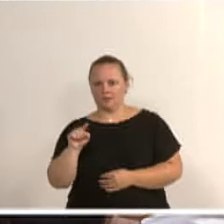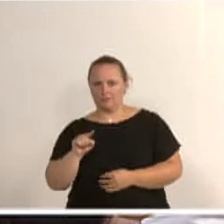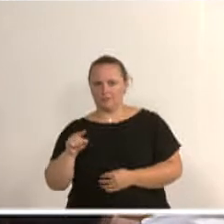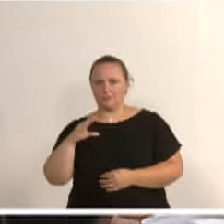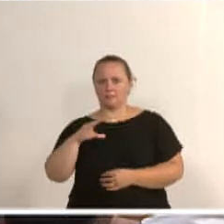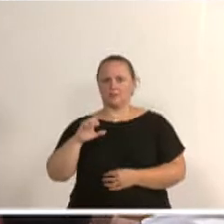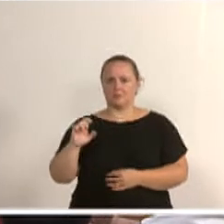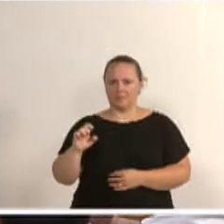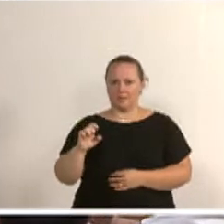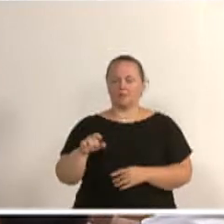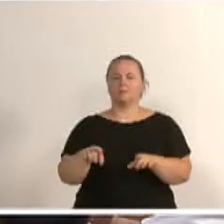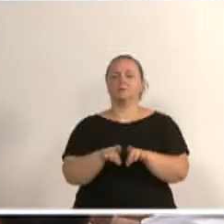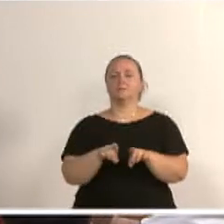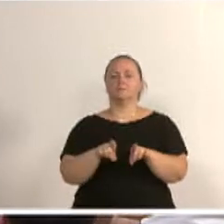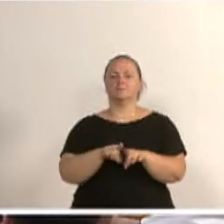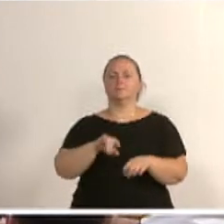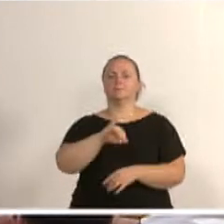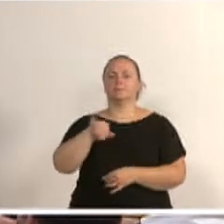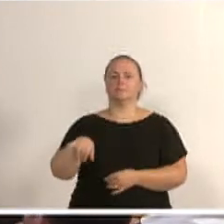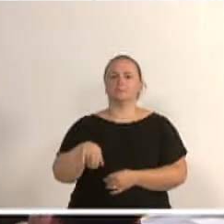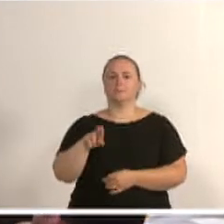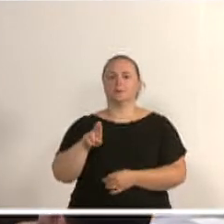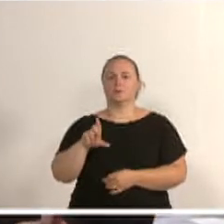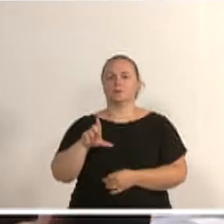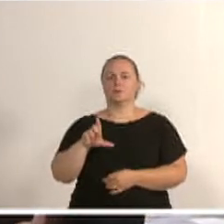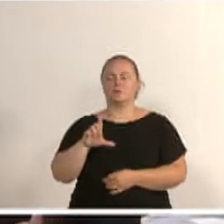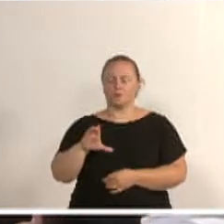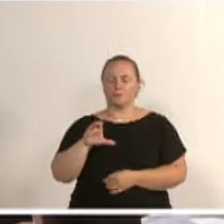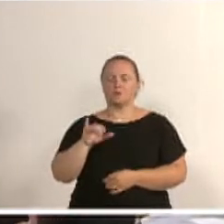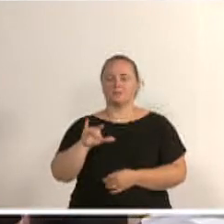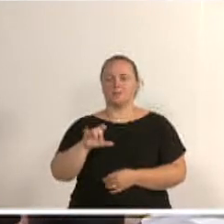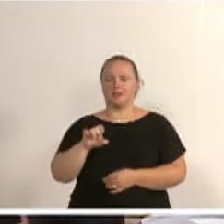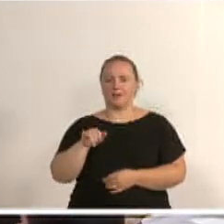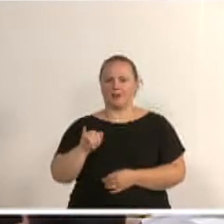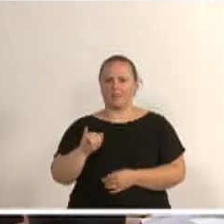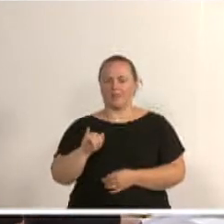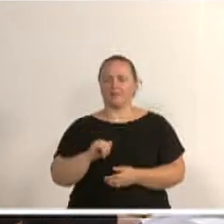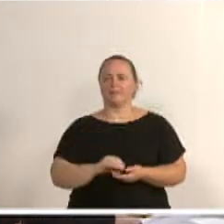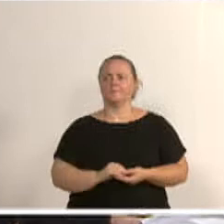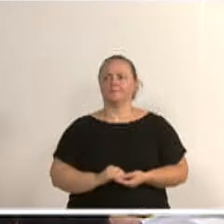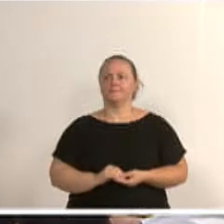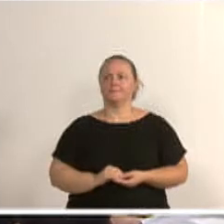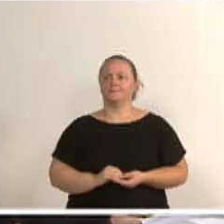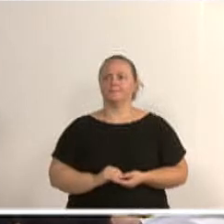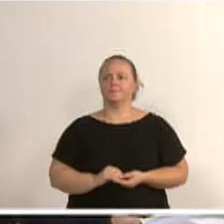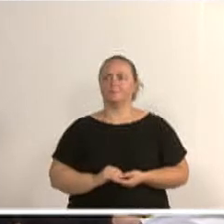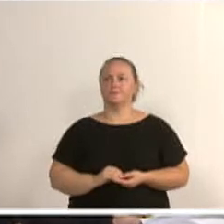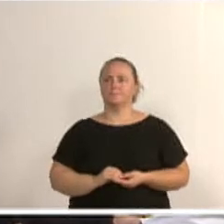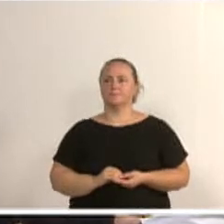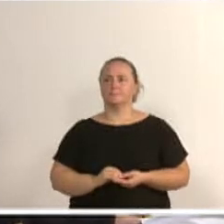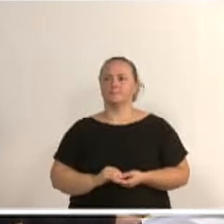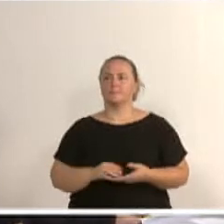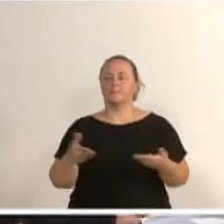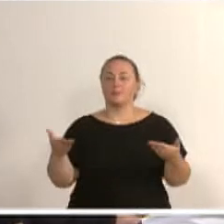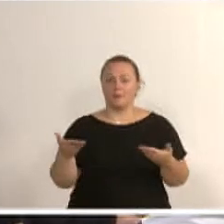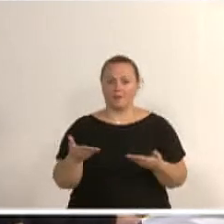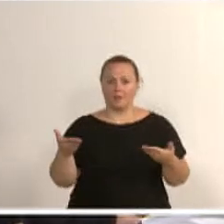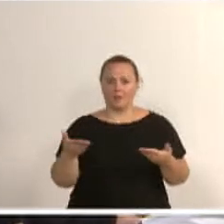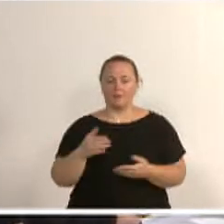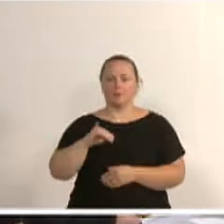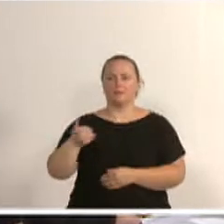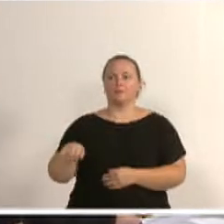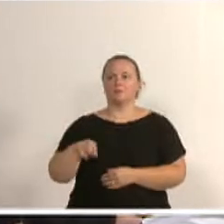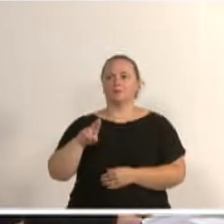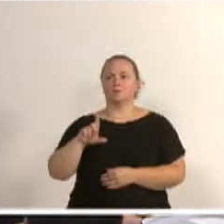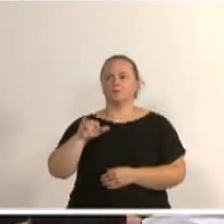do Jusilei Sangaletti, representando a Uniblam. E agora quero ouvir aqui o senhor Júlio Maria de